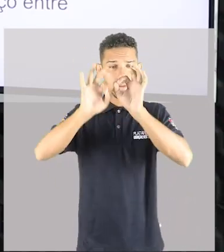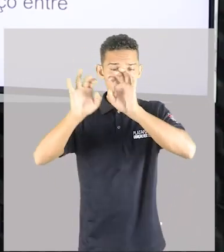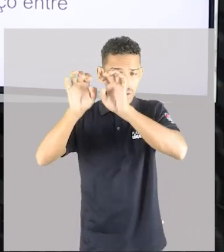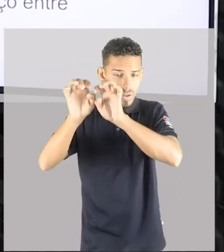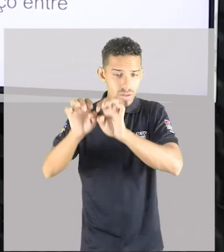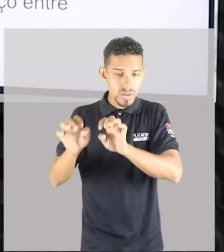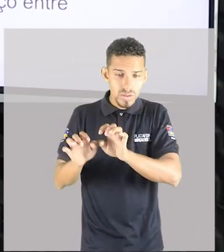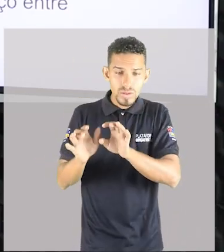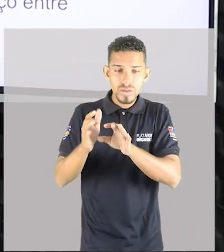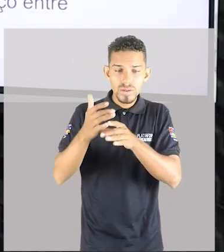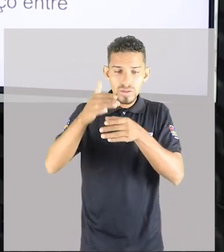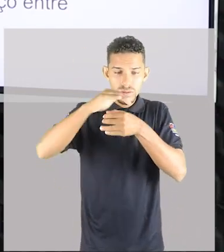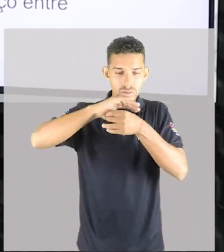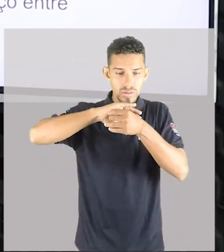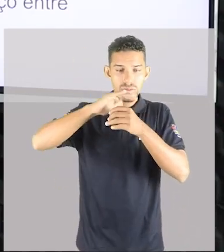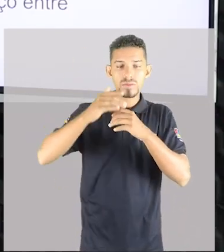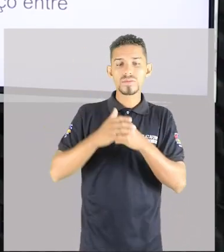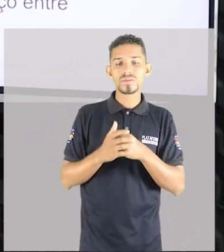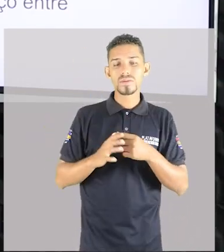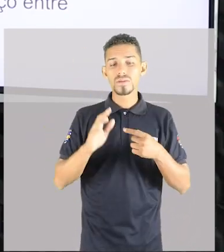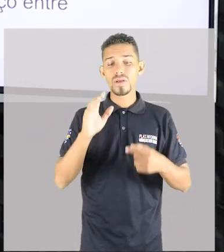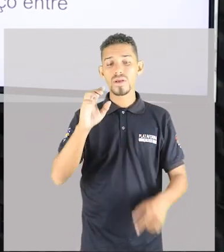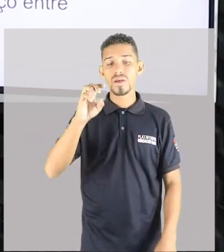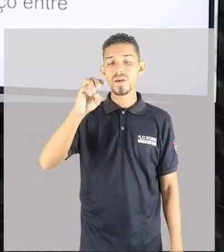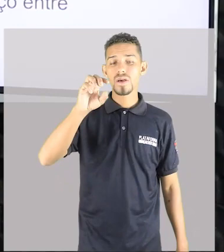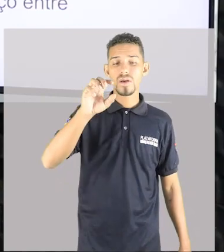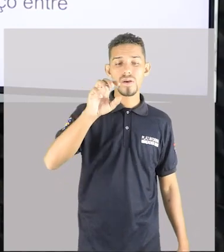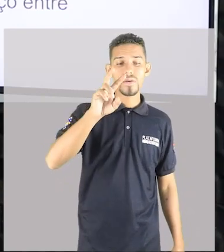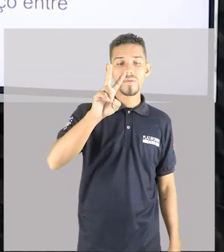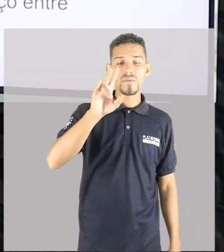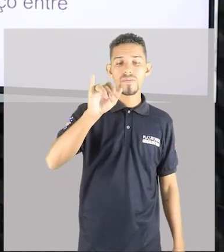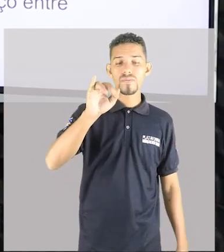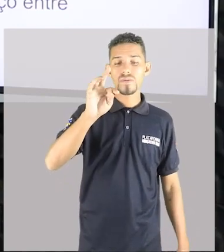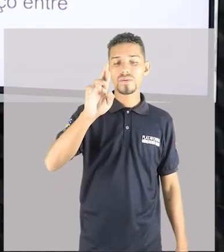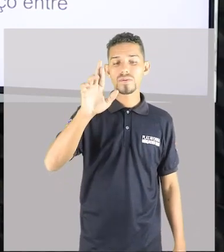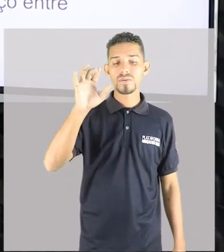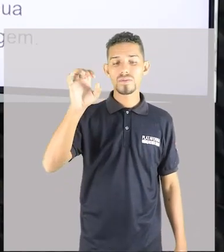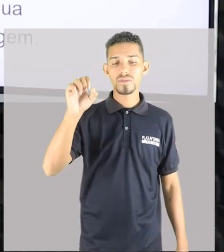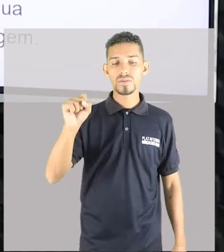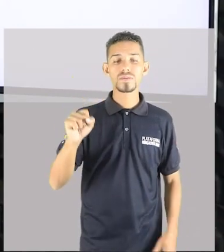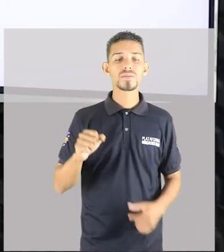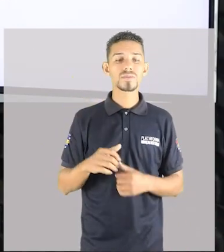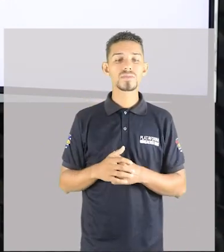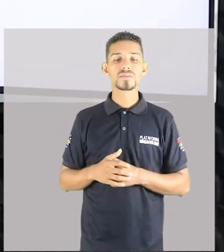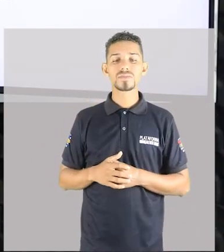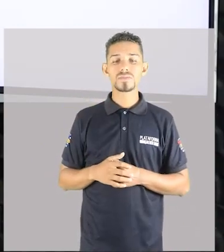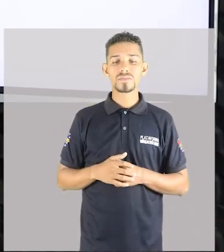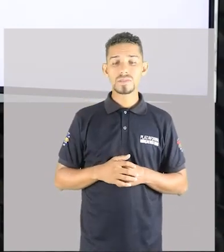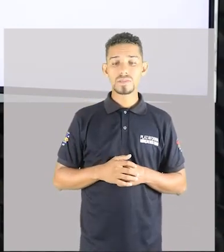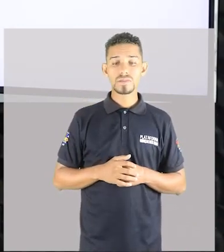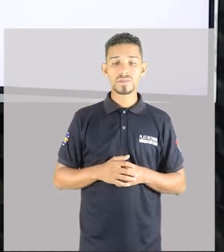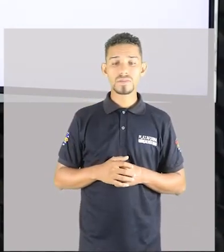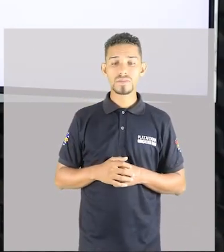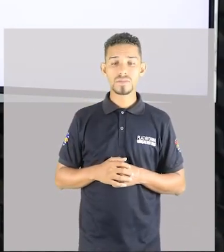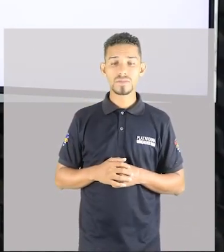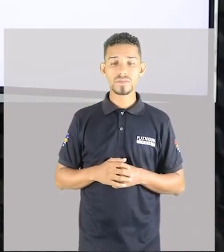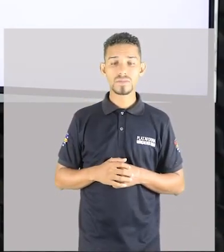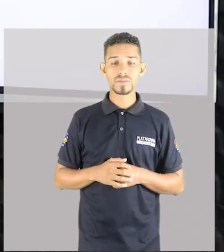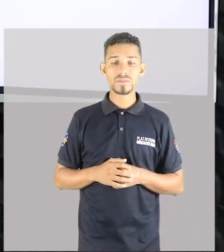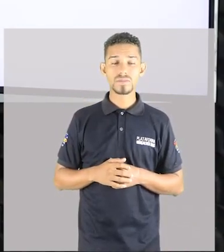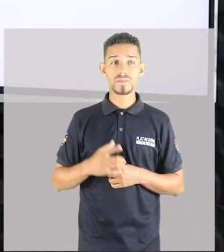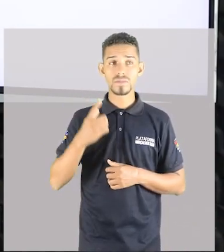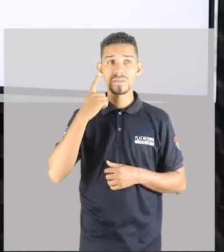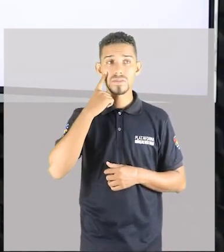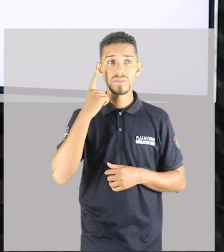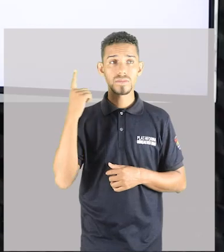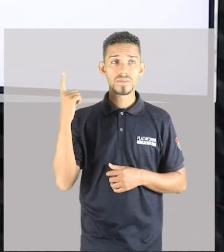pressão interna do olho. E o humor vítreo é o líquido que ocupa o espaço entre o cristalino e a retina. Vamos voltar lá para a figura. Aqui, ó, bem aqui